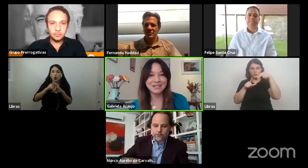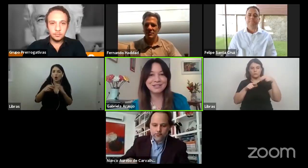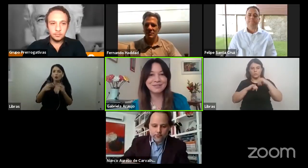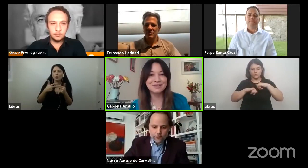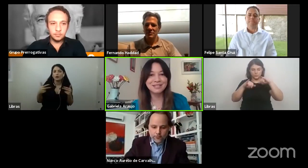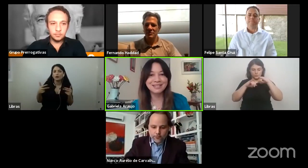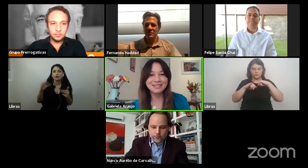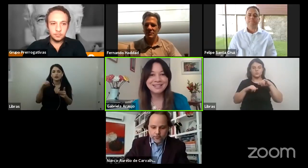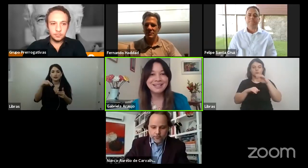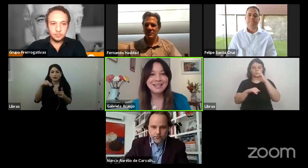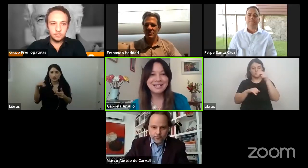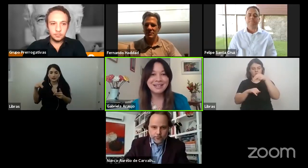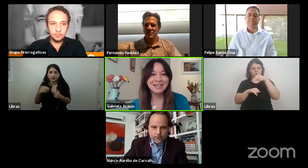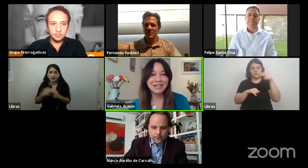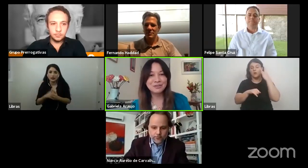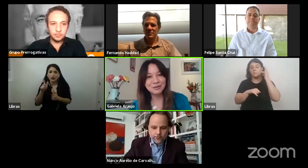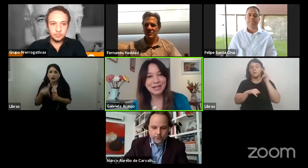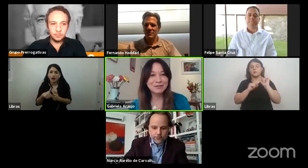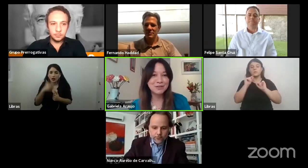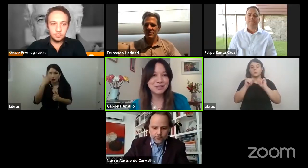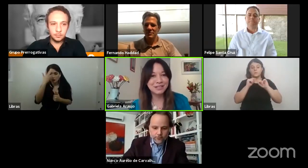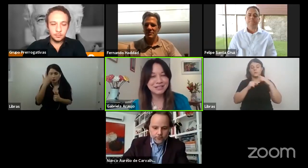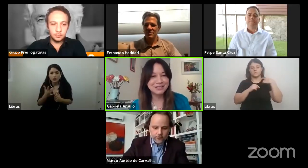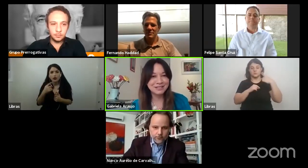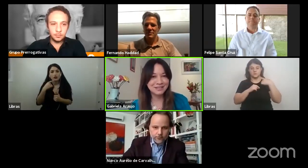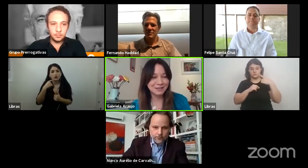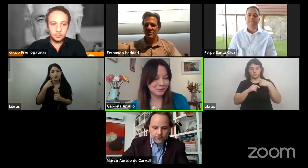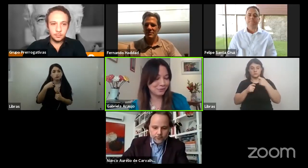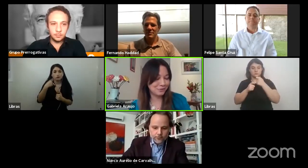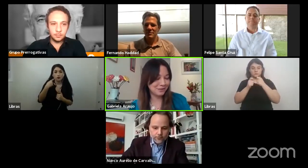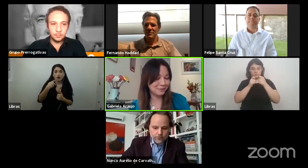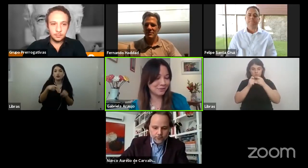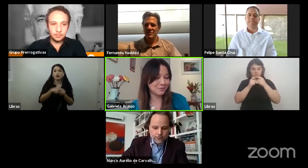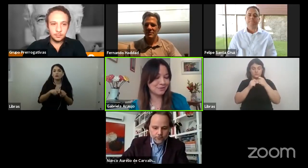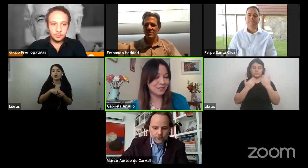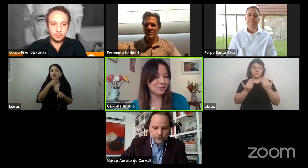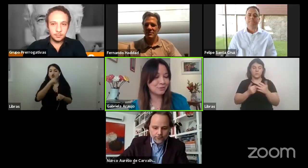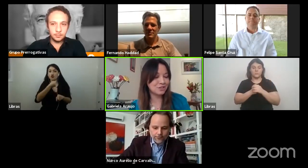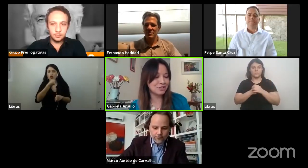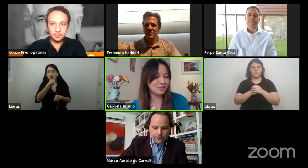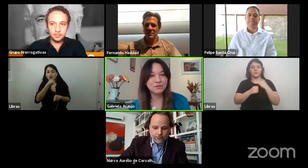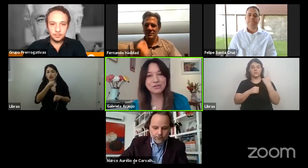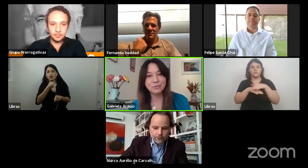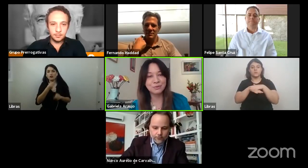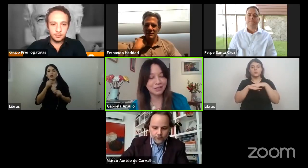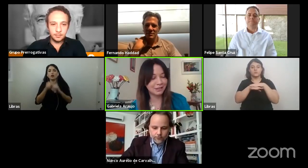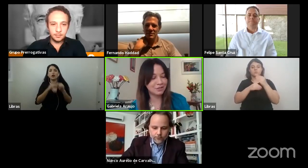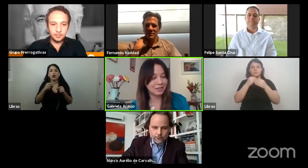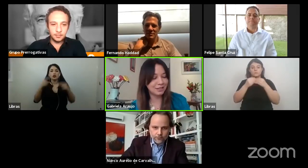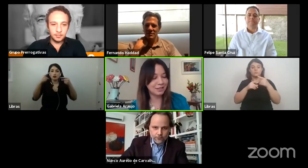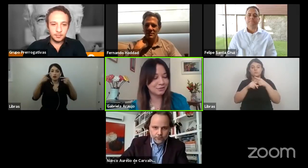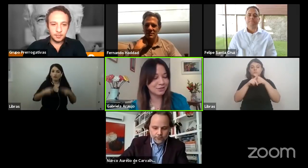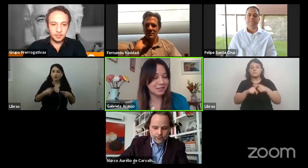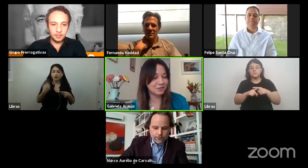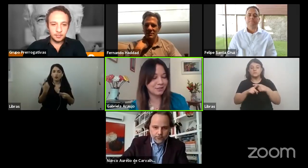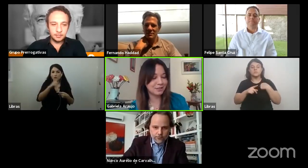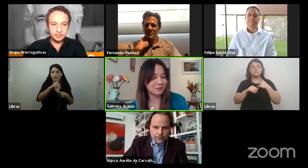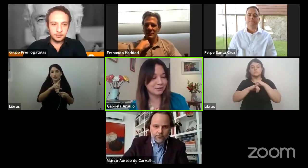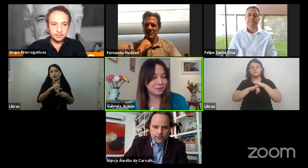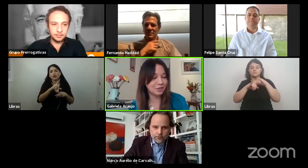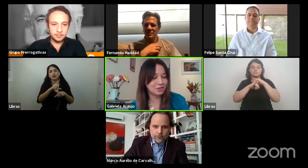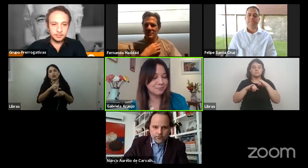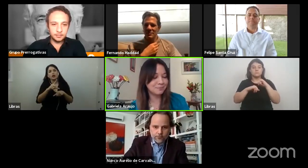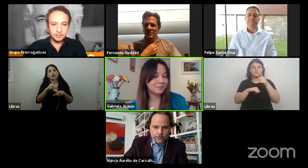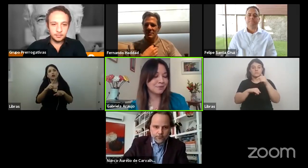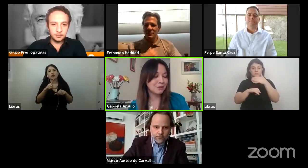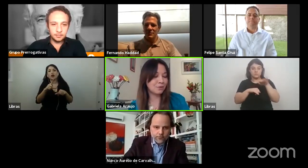as estrelas vão ser advogados jornalistas, né, Bruno? Então, nós vamos falar sobre os desafios de comunicar o direito às 7h30